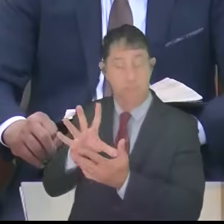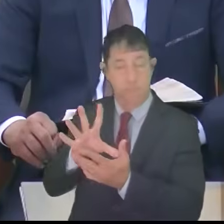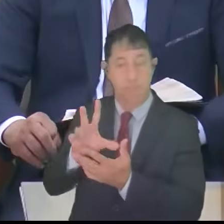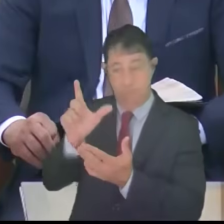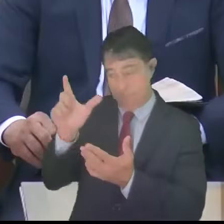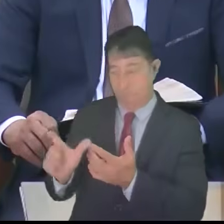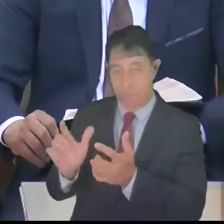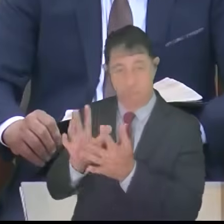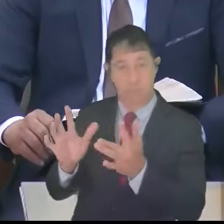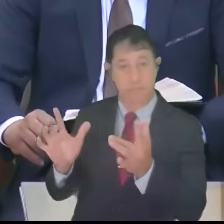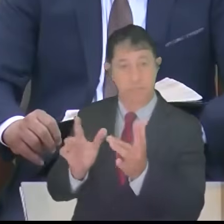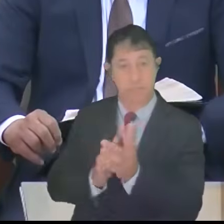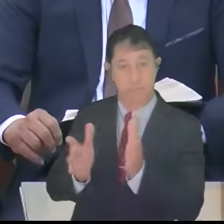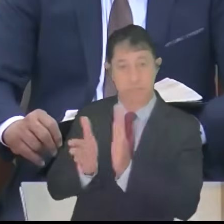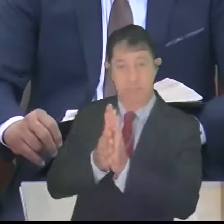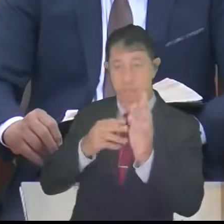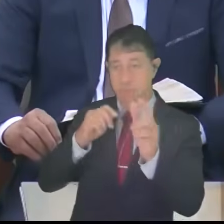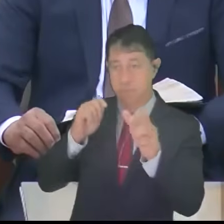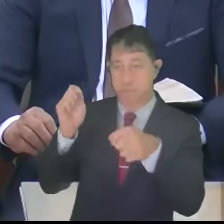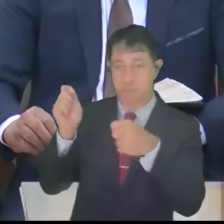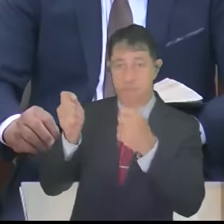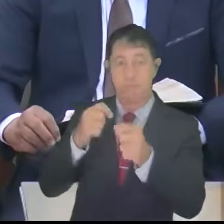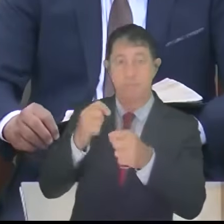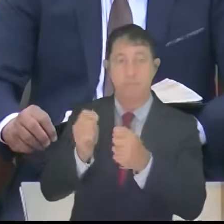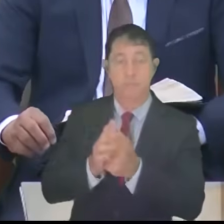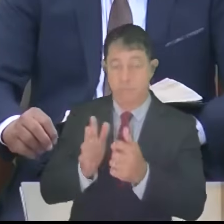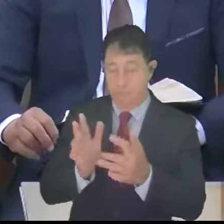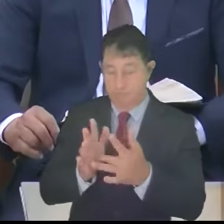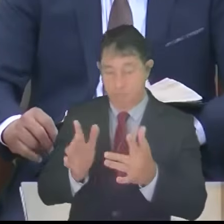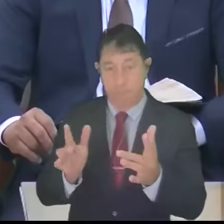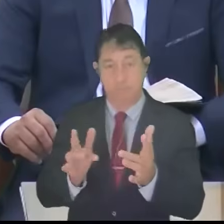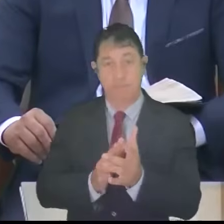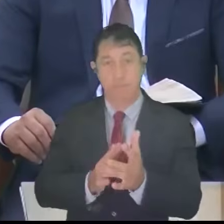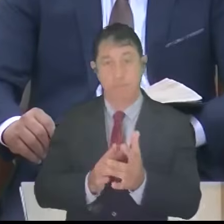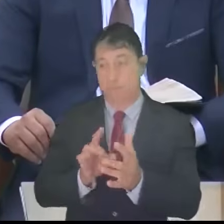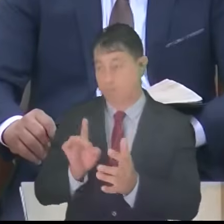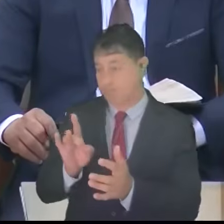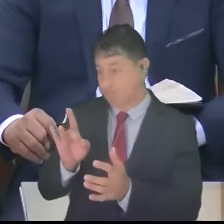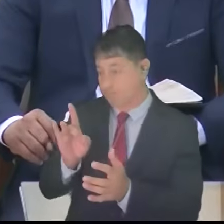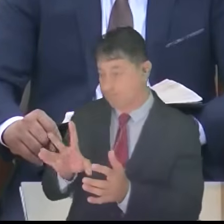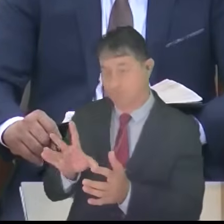Suficiente. Aleluia, Salvador. Jesus é único e é